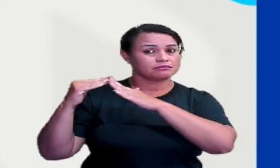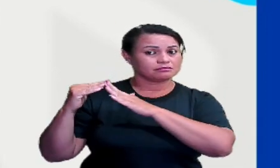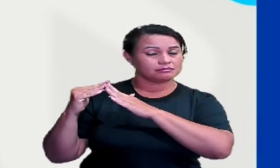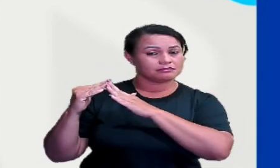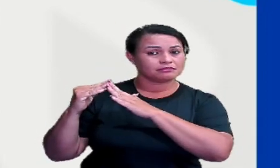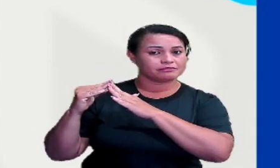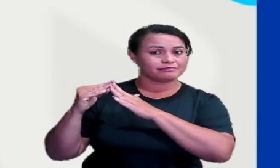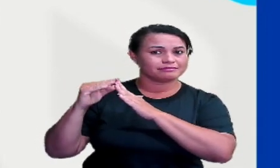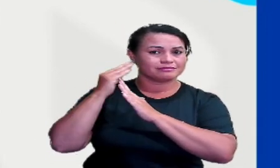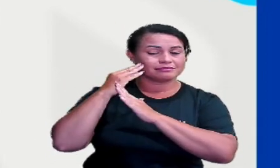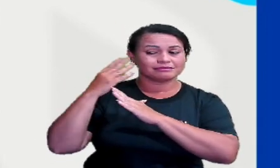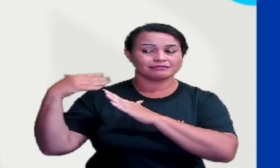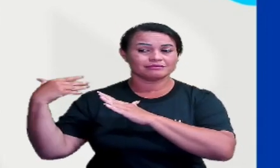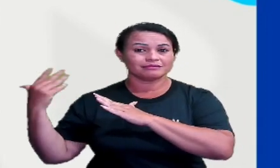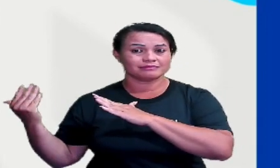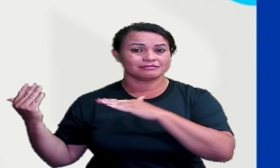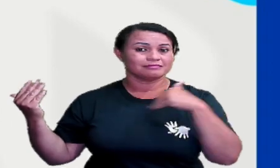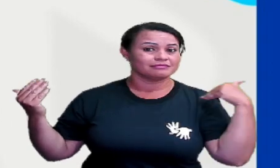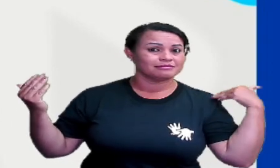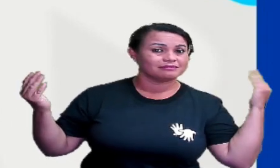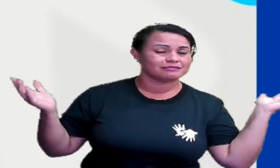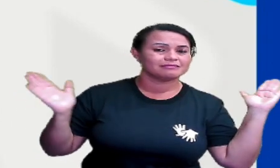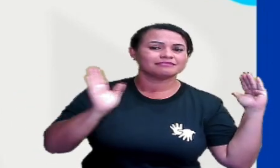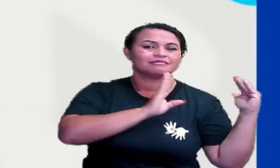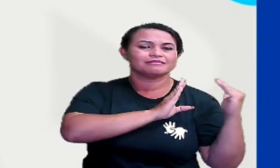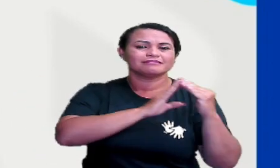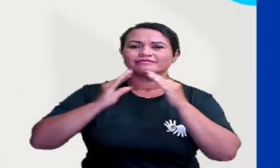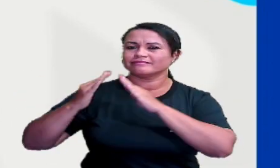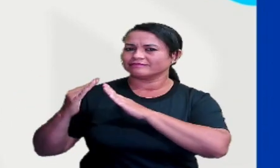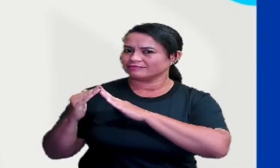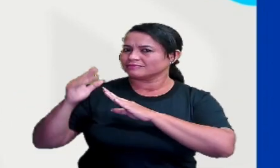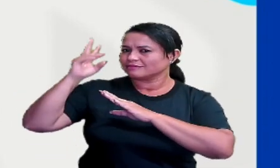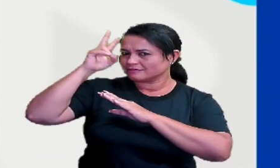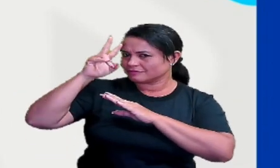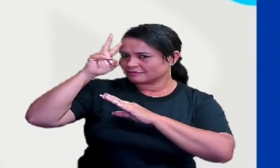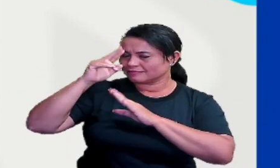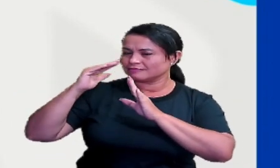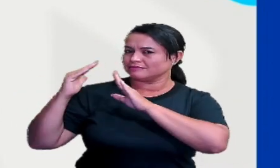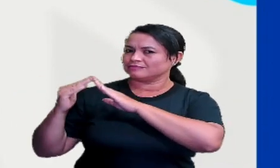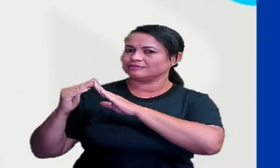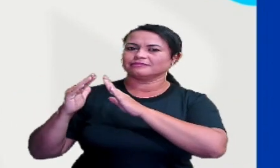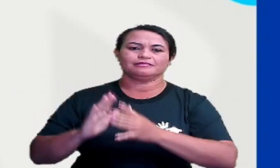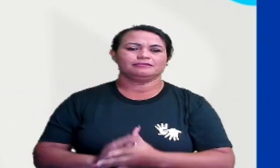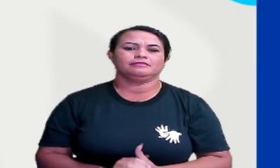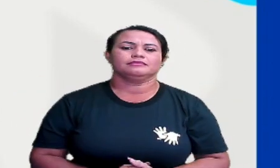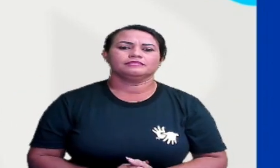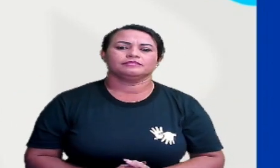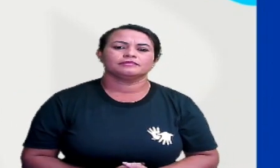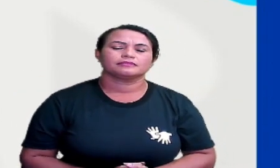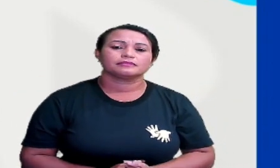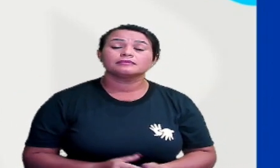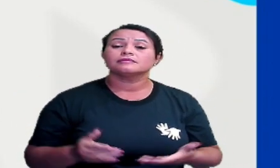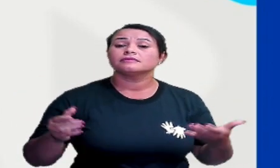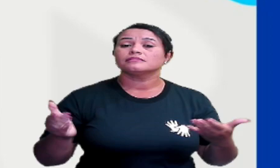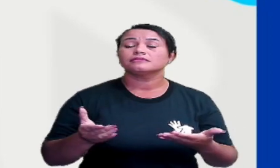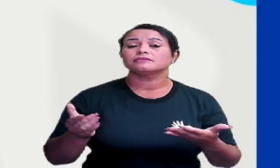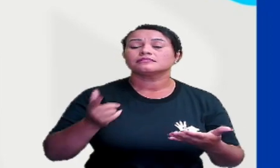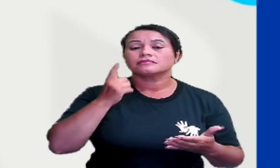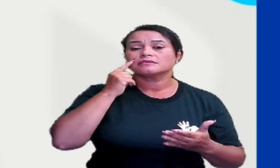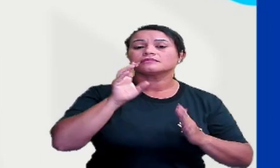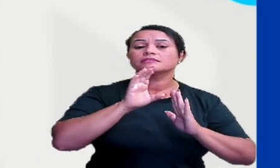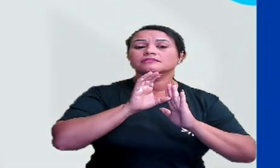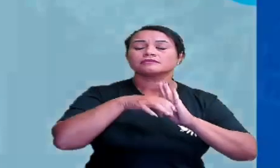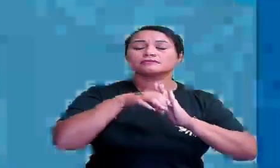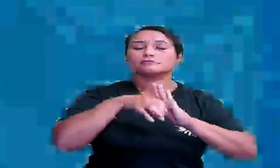lado da gente. Quando for falar da relação de vizinhança, lembra do vizinho. Agora vamos para o conceito